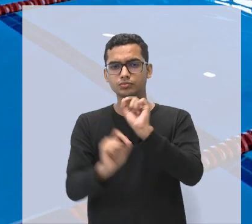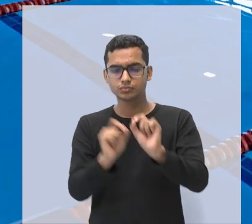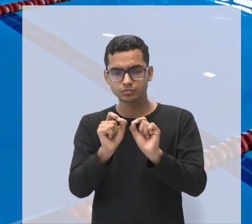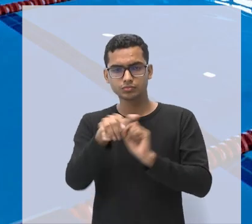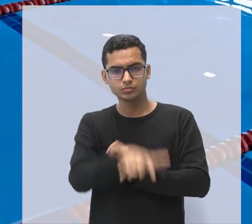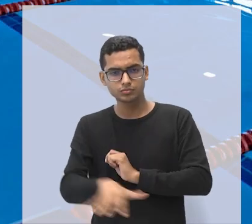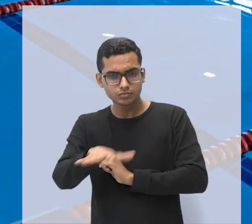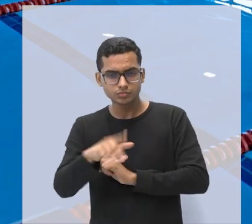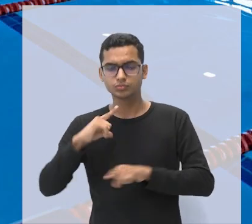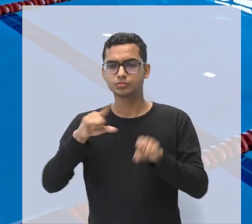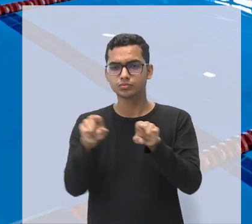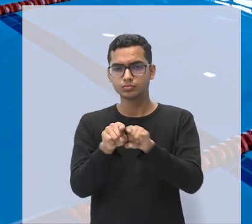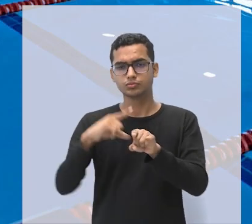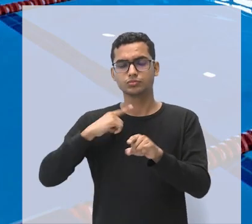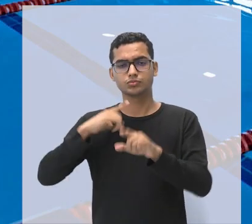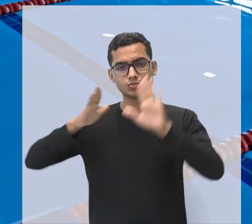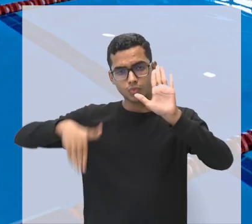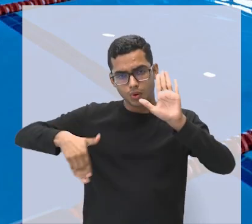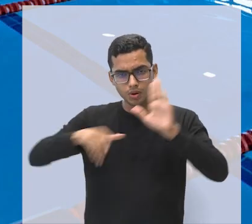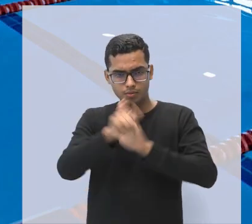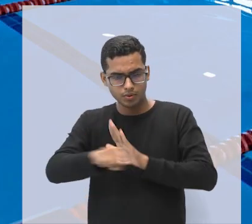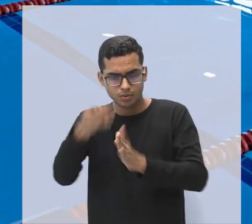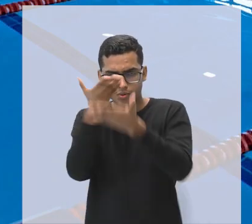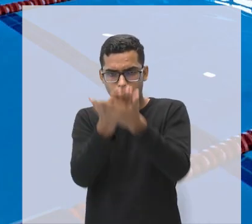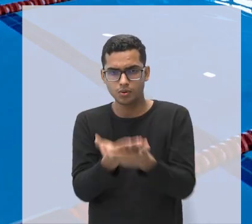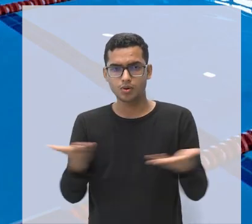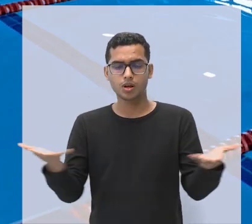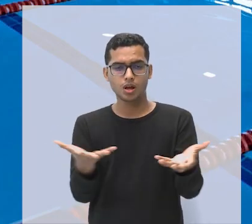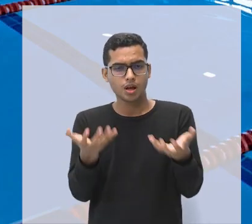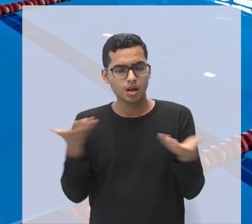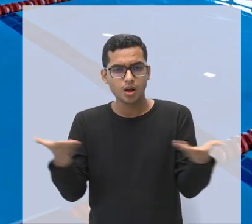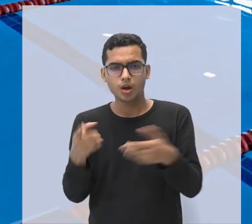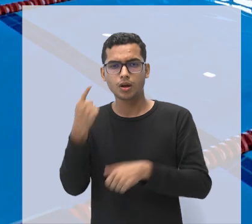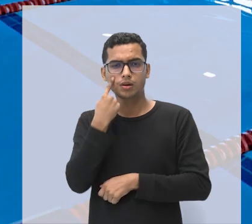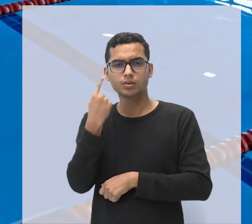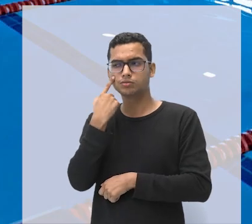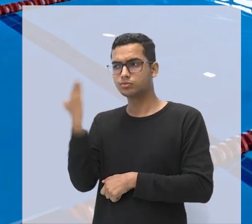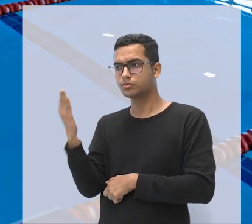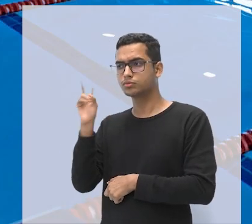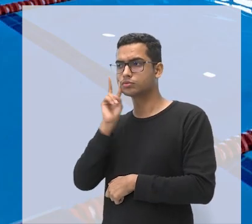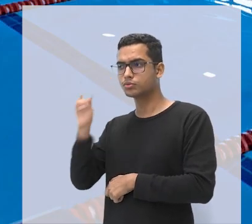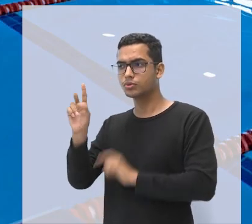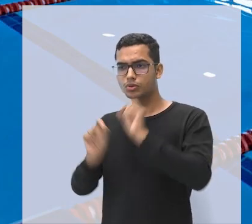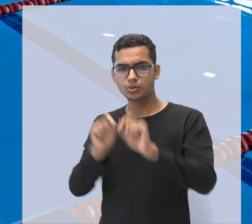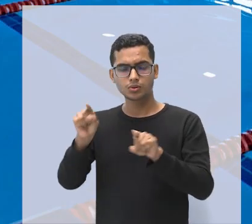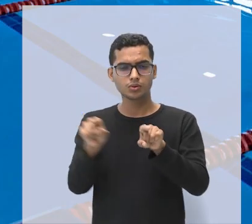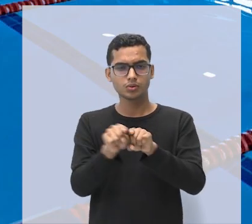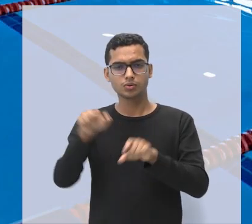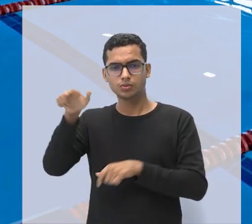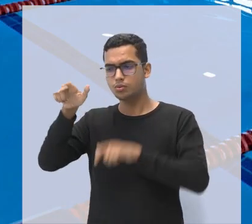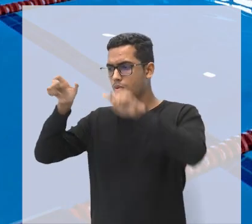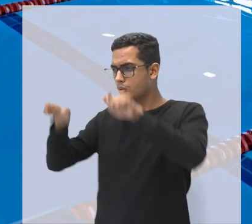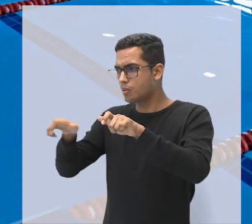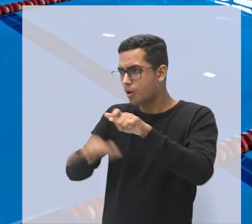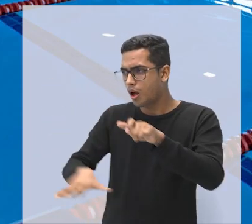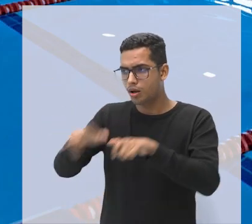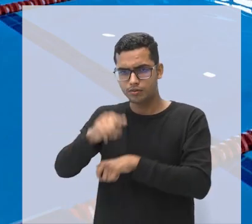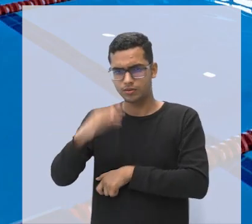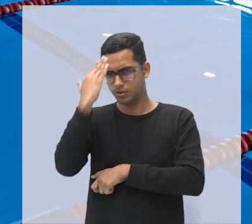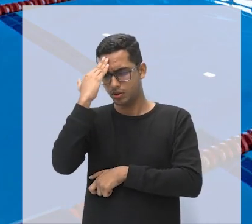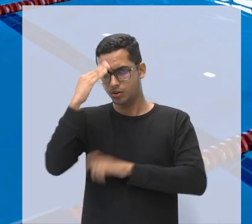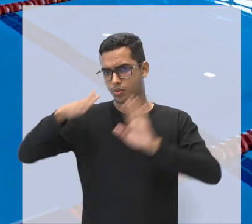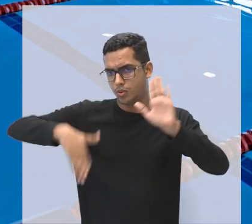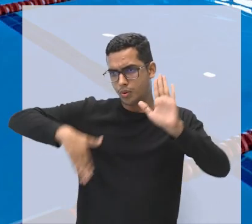mais um pouco sobre a questão da natação para vocês, eu quero que vocês observem aqui, né, o nosso cenário. Vocês sabem